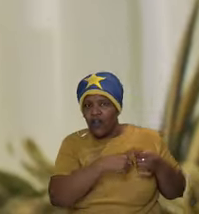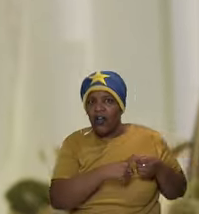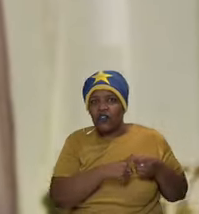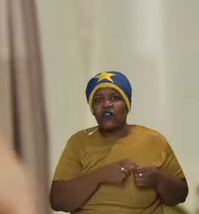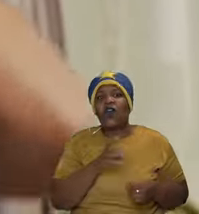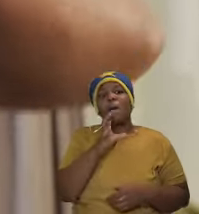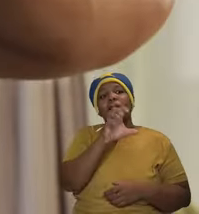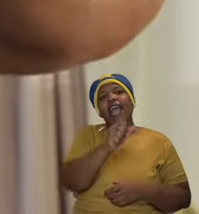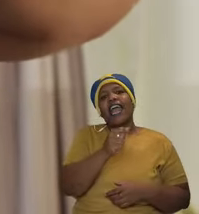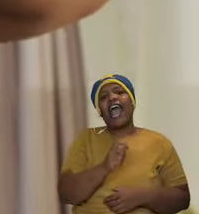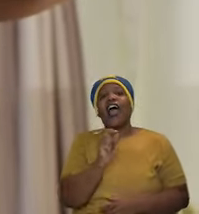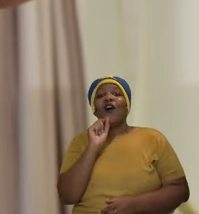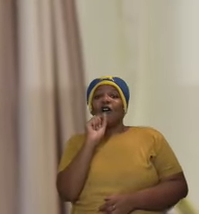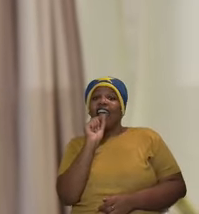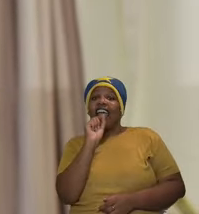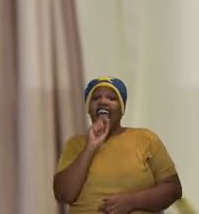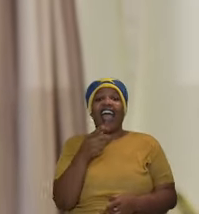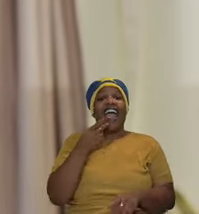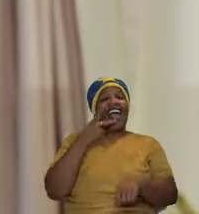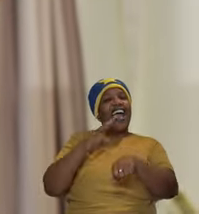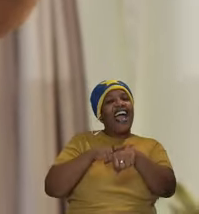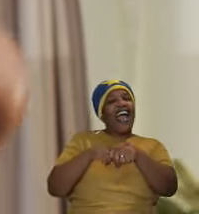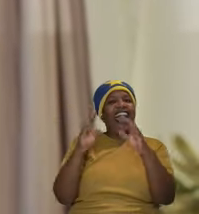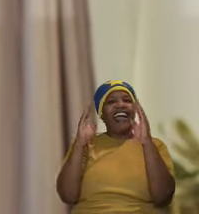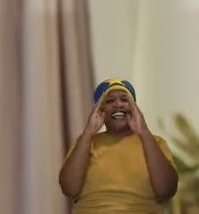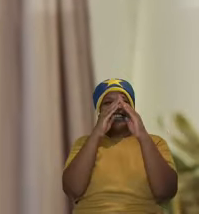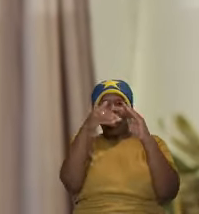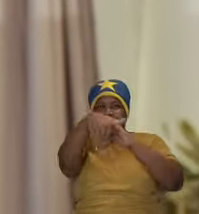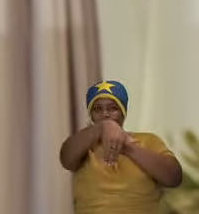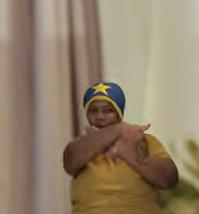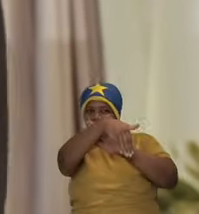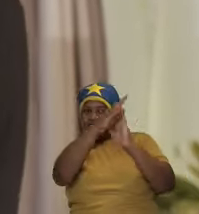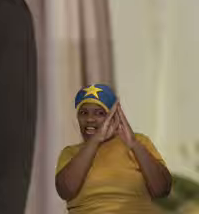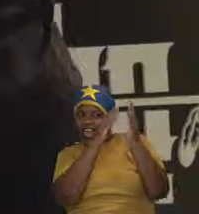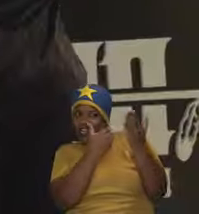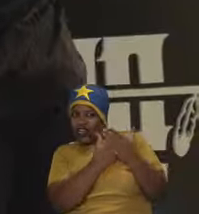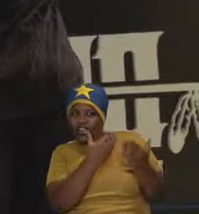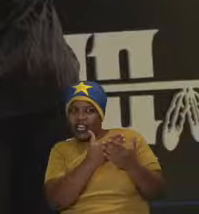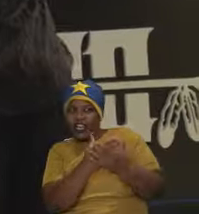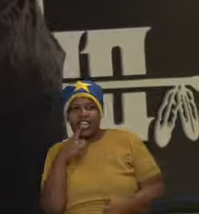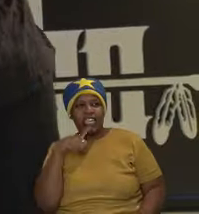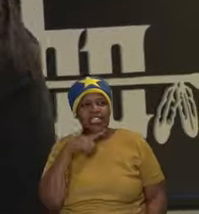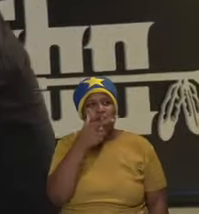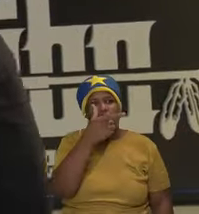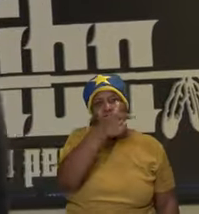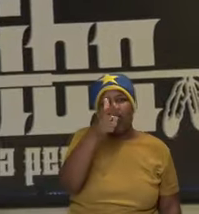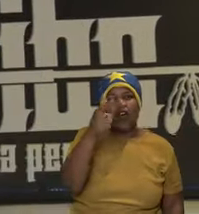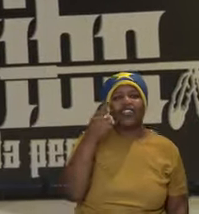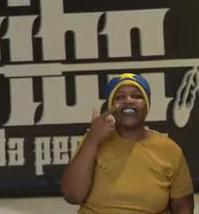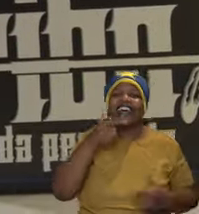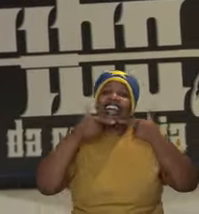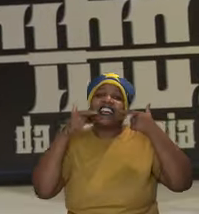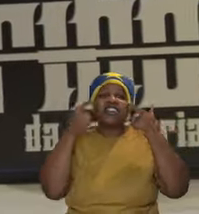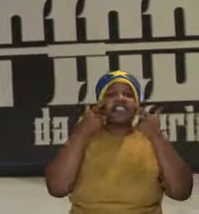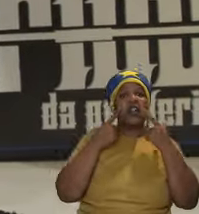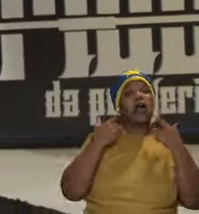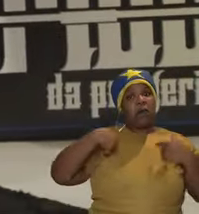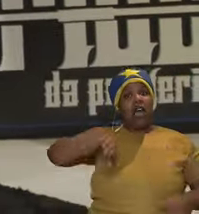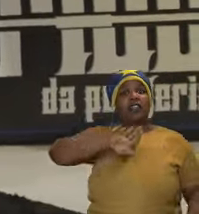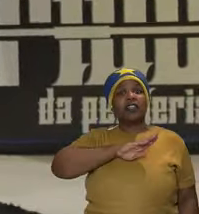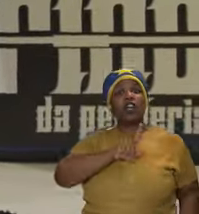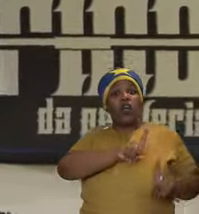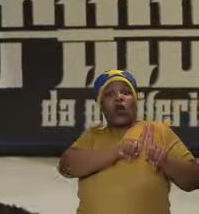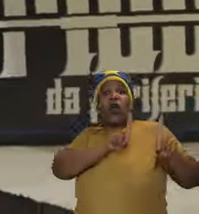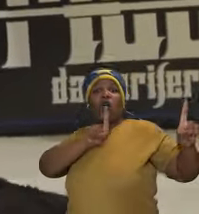um beijinho daquelezinho. Na rua da escola é uns de espim, outros tintim, uns e outros chorem. Nós tamo aí, longe